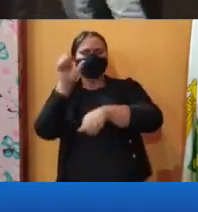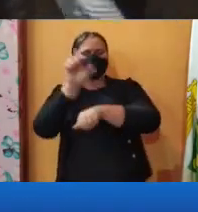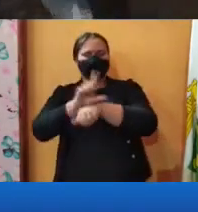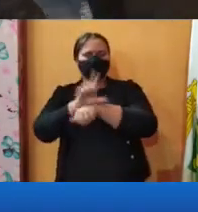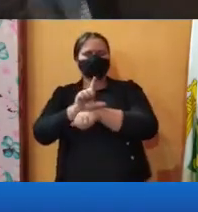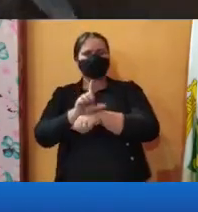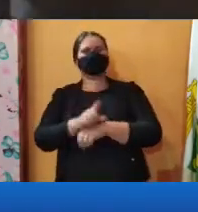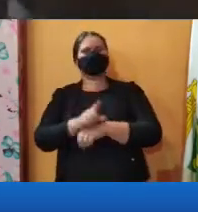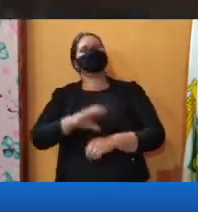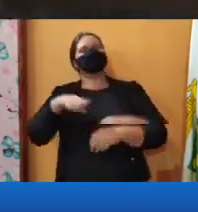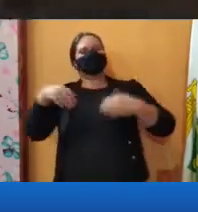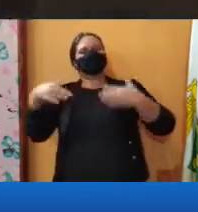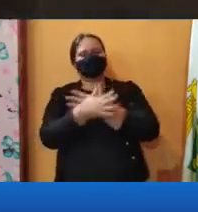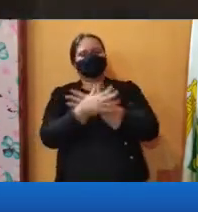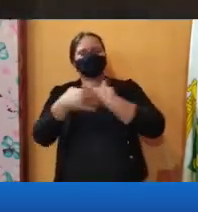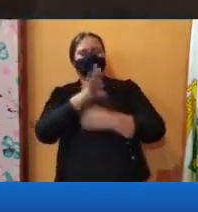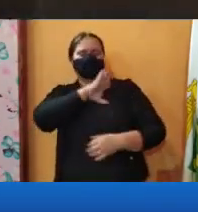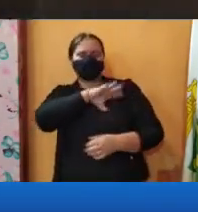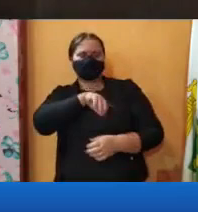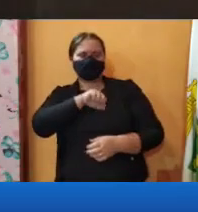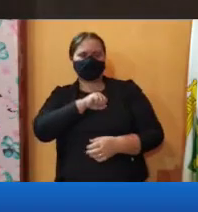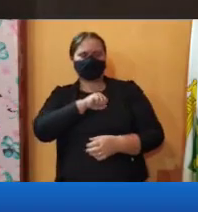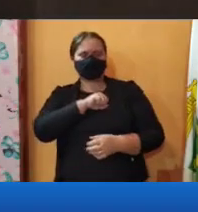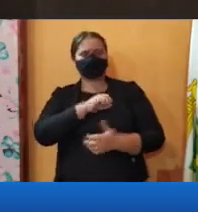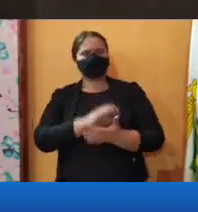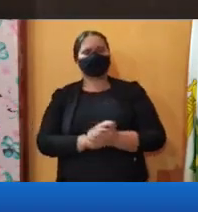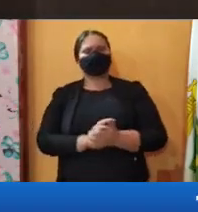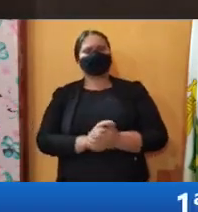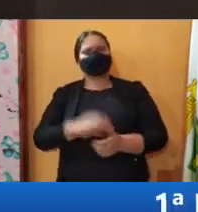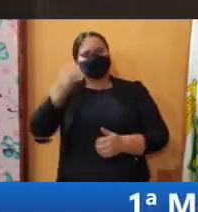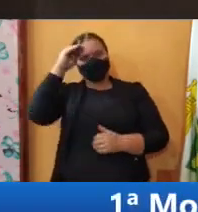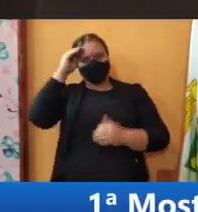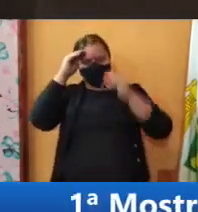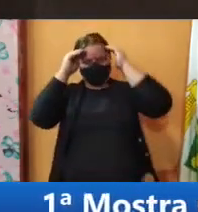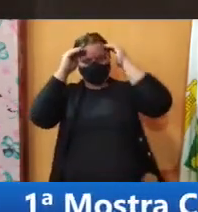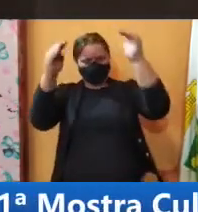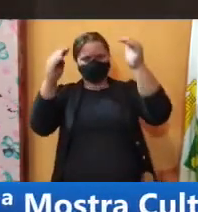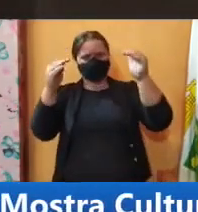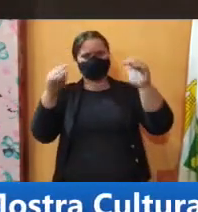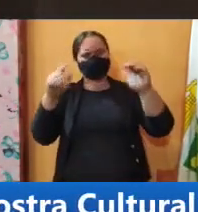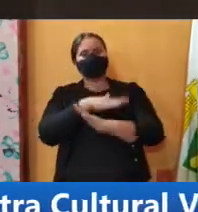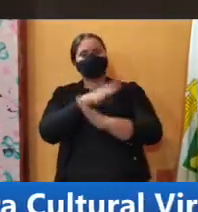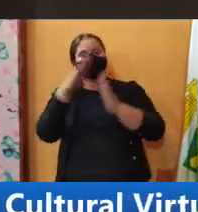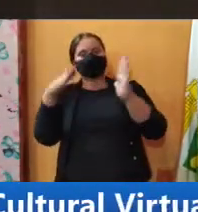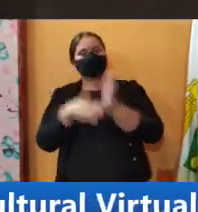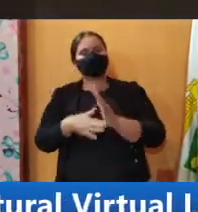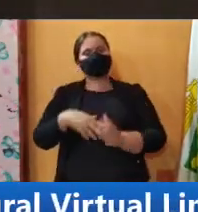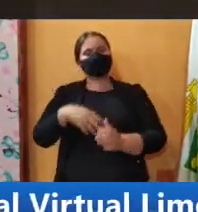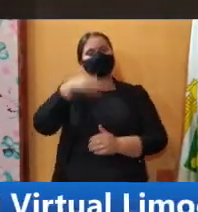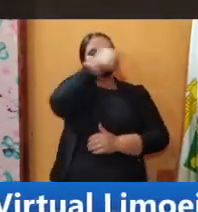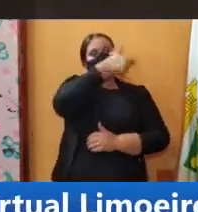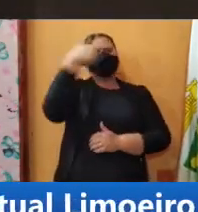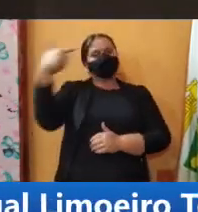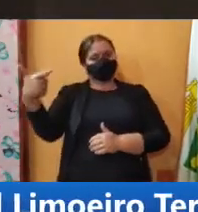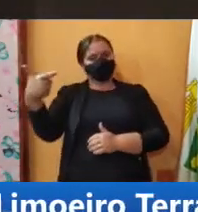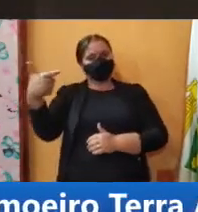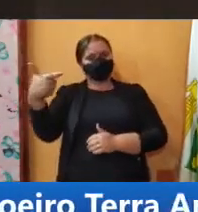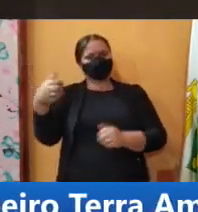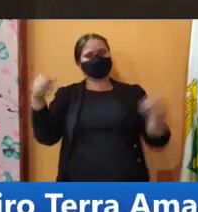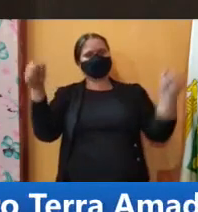Terra Amada tem essa obrigação de fazer com que todos esses 21, né? Porque 21